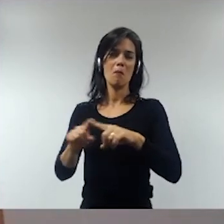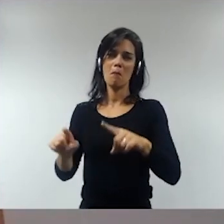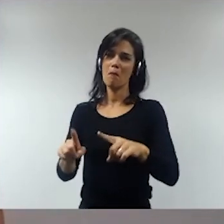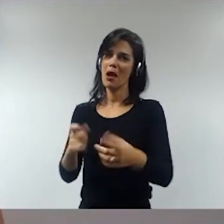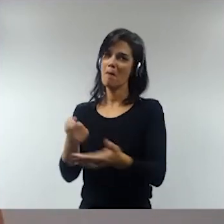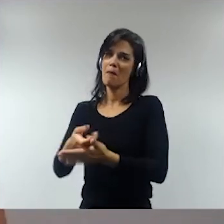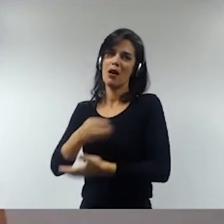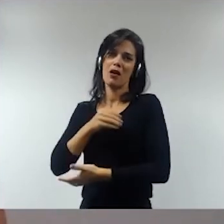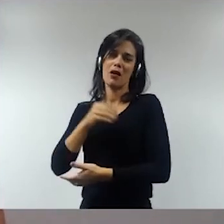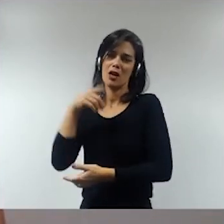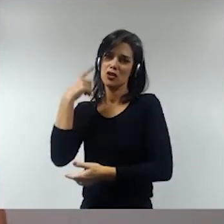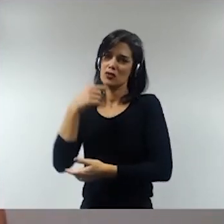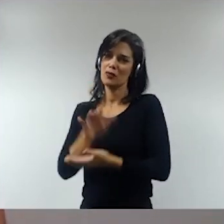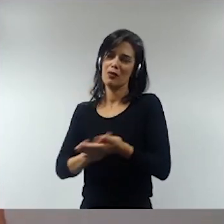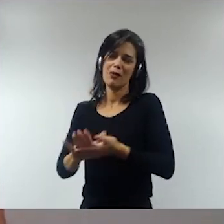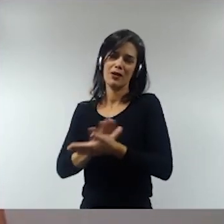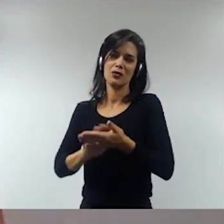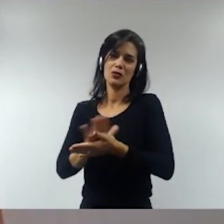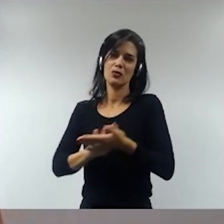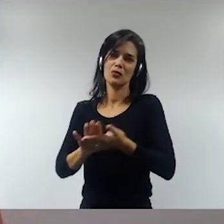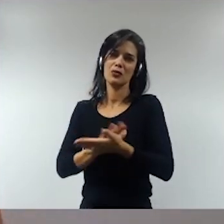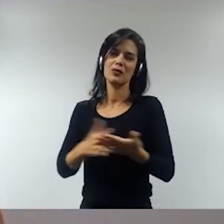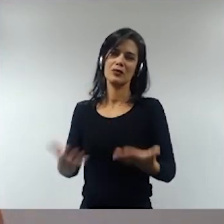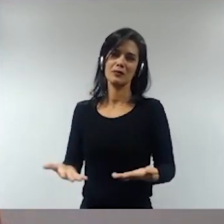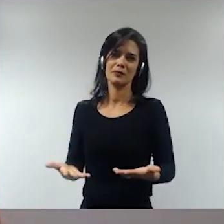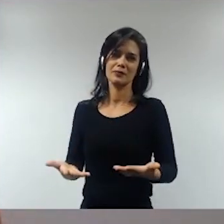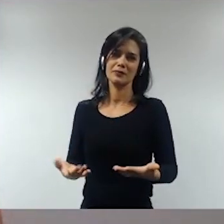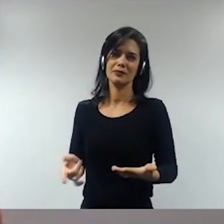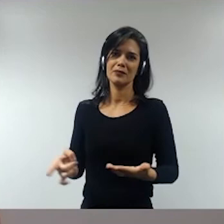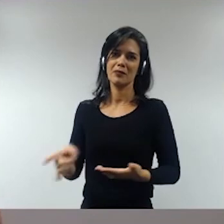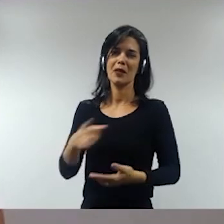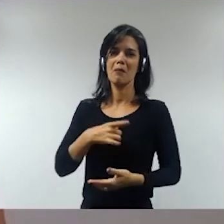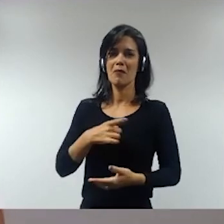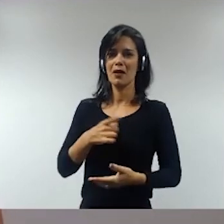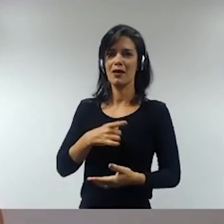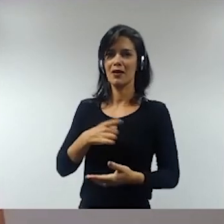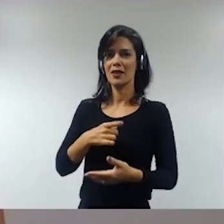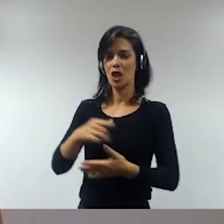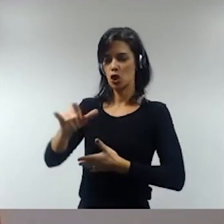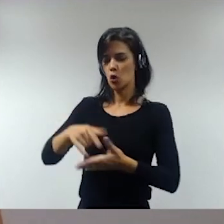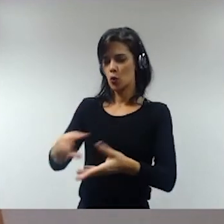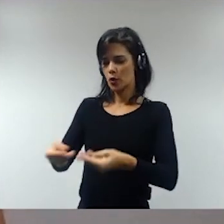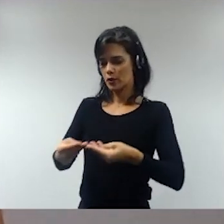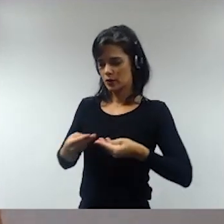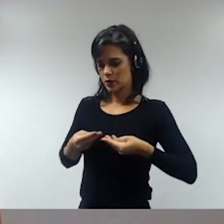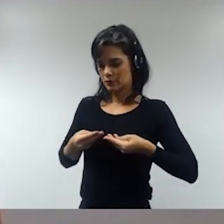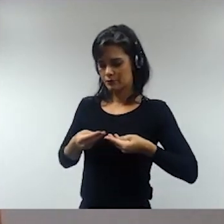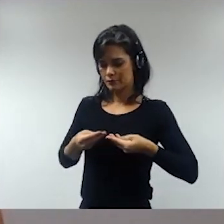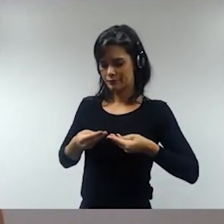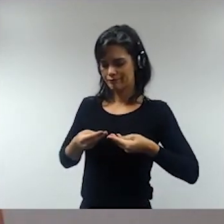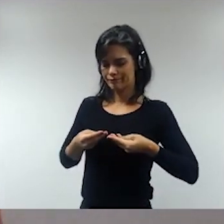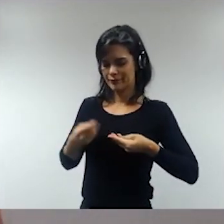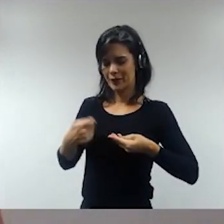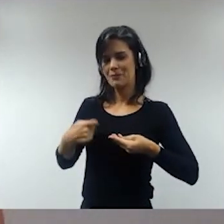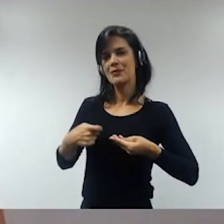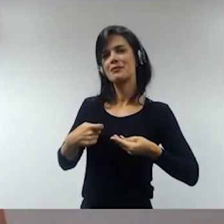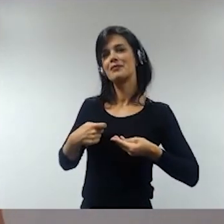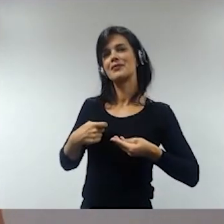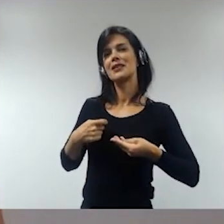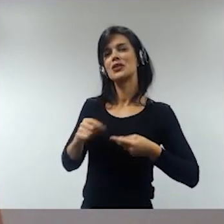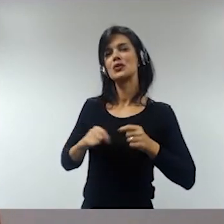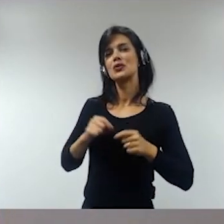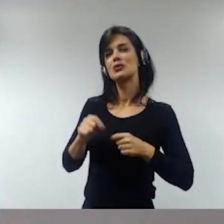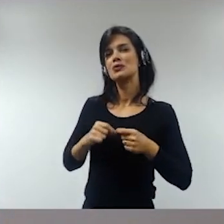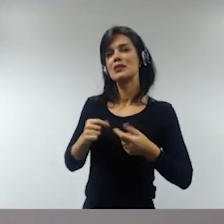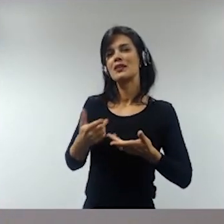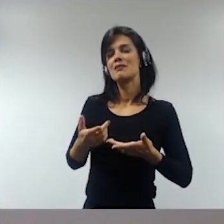de advogado. Então, na verdade, ao receber aquela procuração, a gente já inicia pagando para trabalhar. E